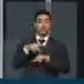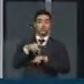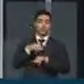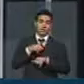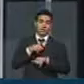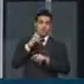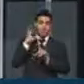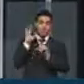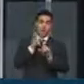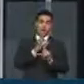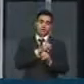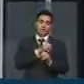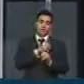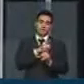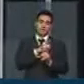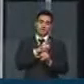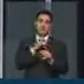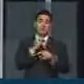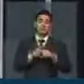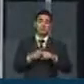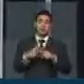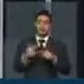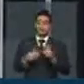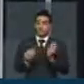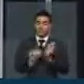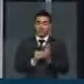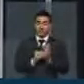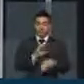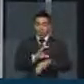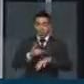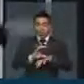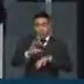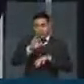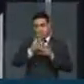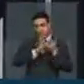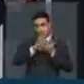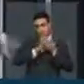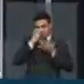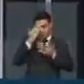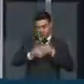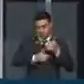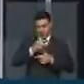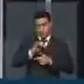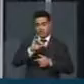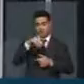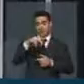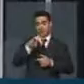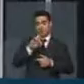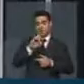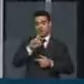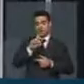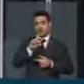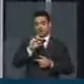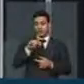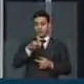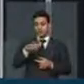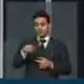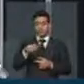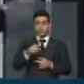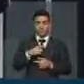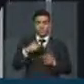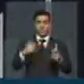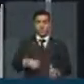isso tá lá dentro por quê Porque não qualificaram os próprios Trabalhadores de Imperatriz para receber esse grande empreendimento aí você vê lá no caso de